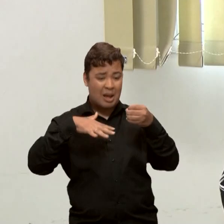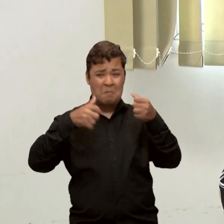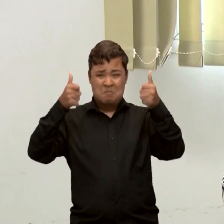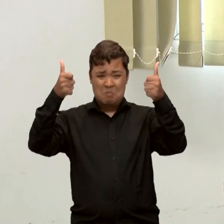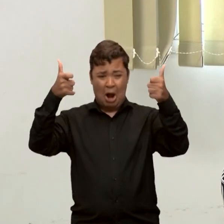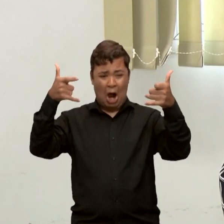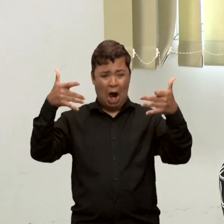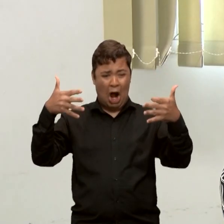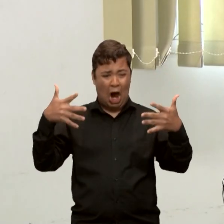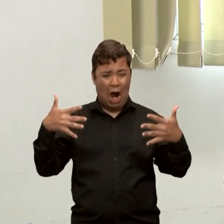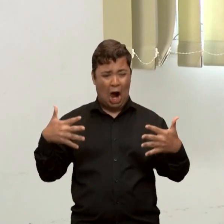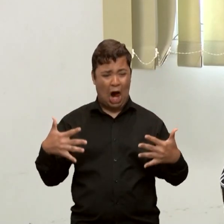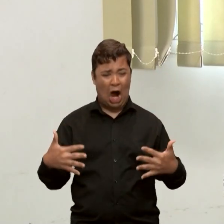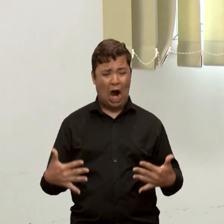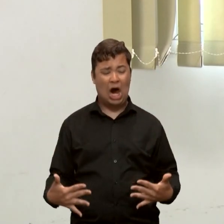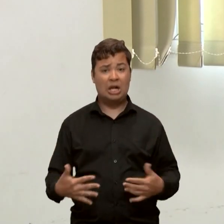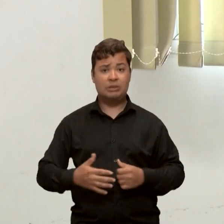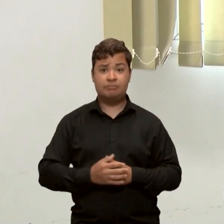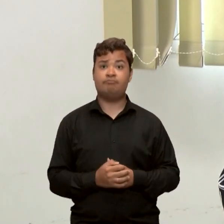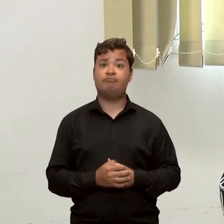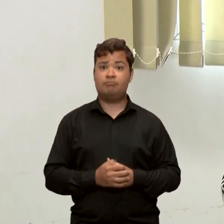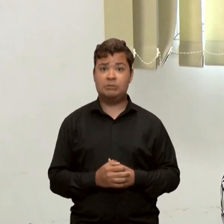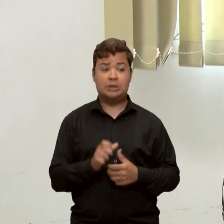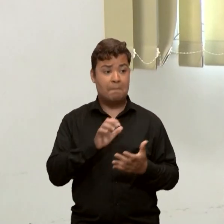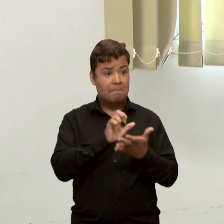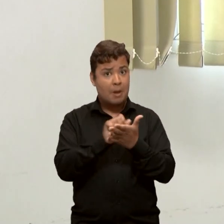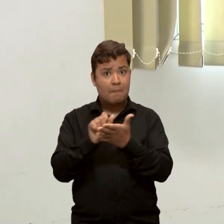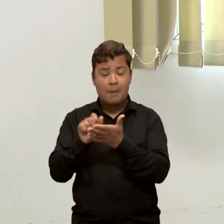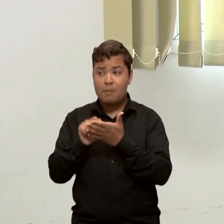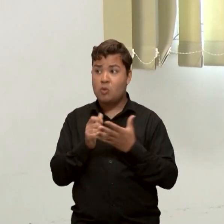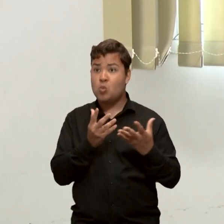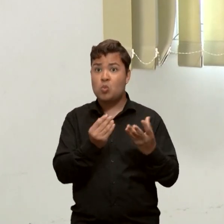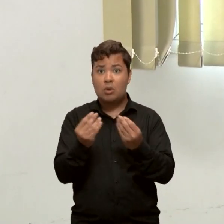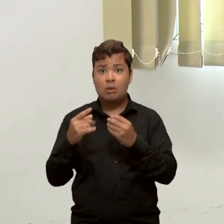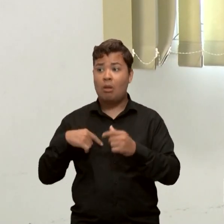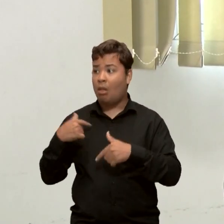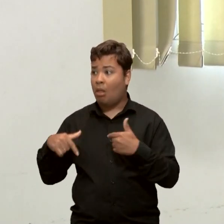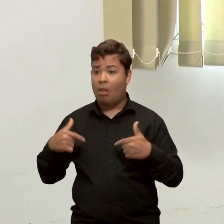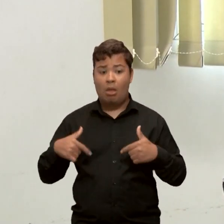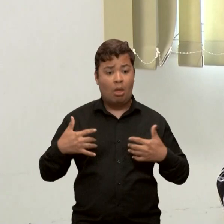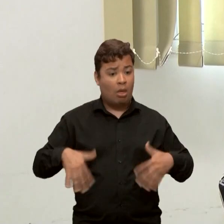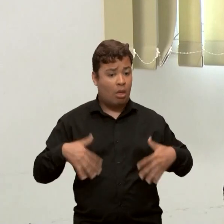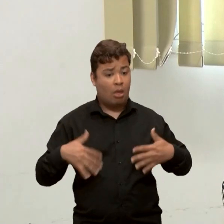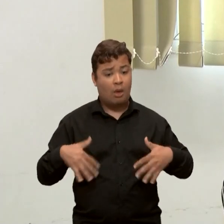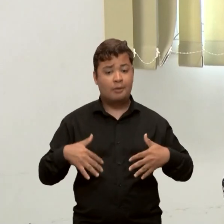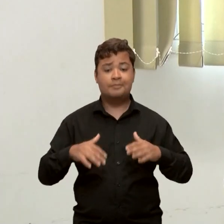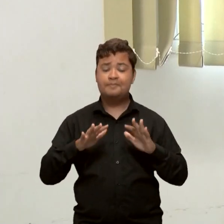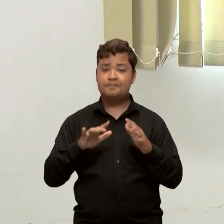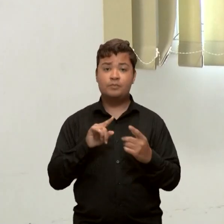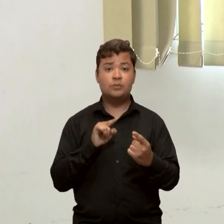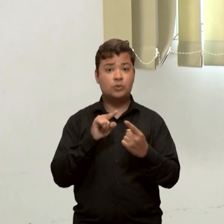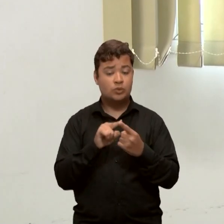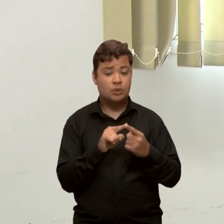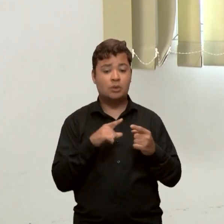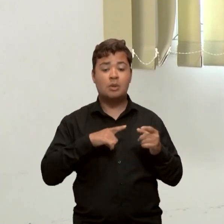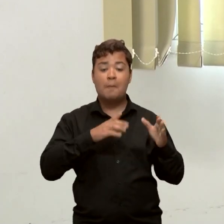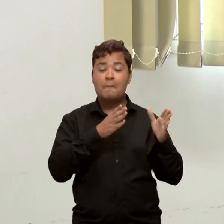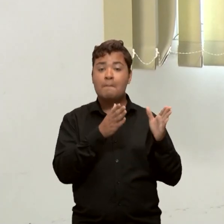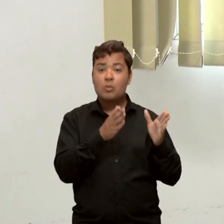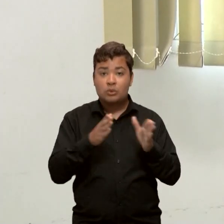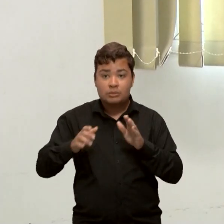de registros, esse processamento fica muito oneroso. E a proposta do trabalho é usar o processamento distribuído e o paralelismo